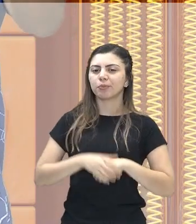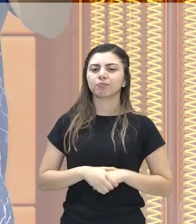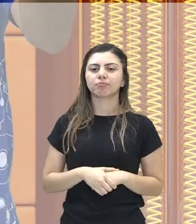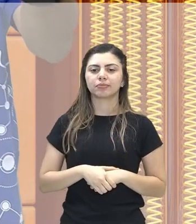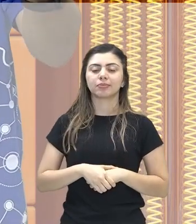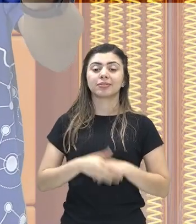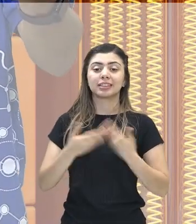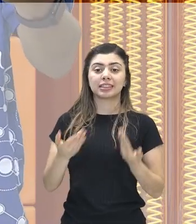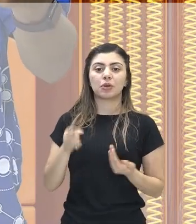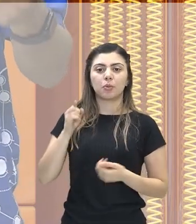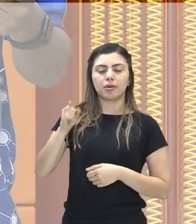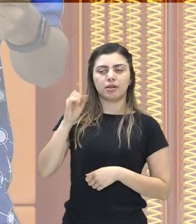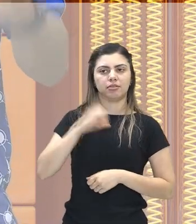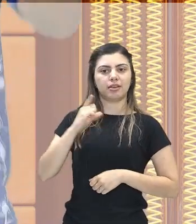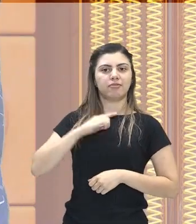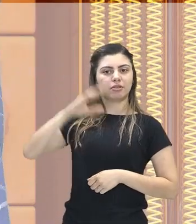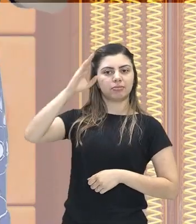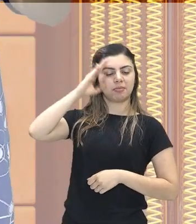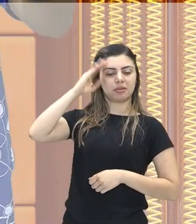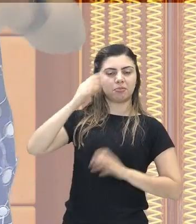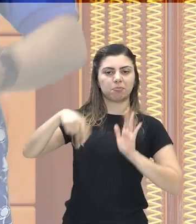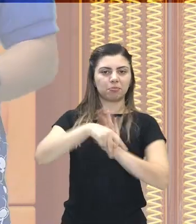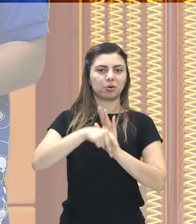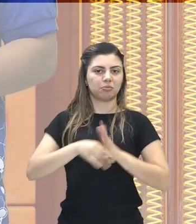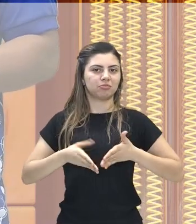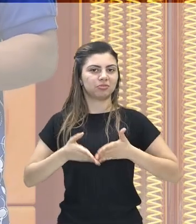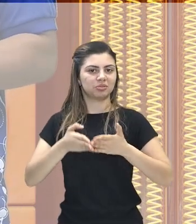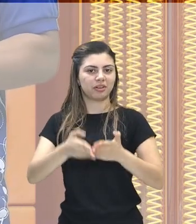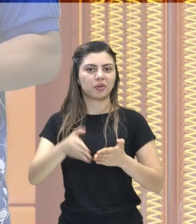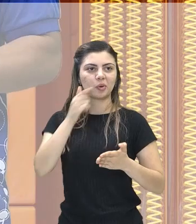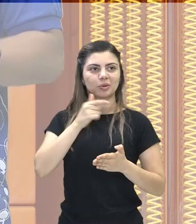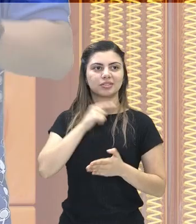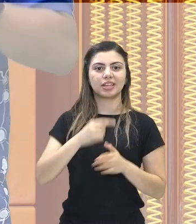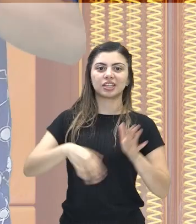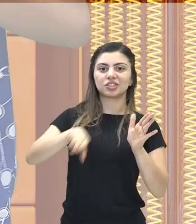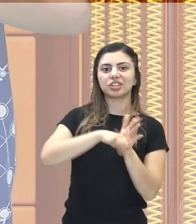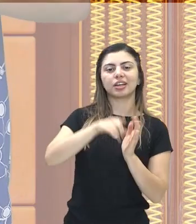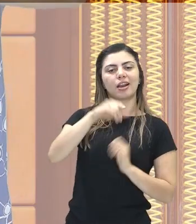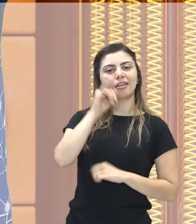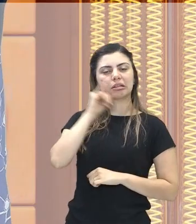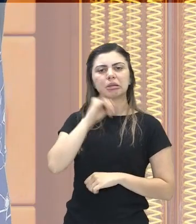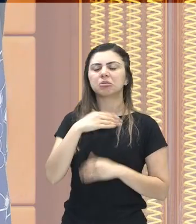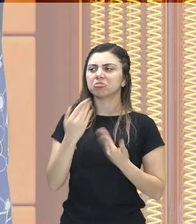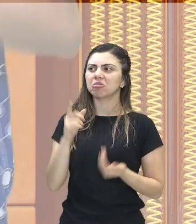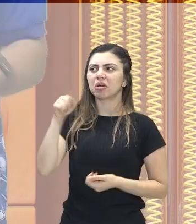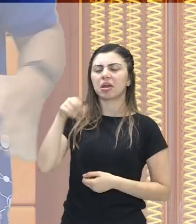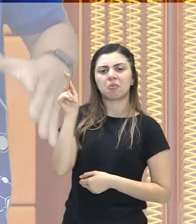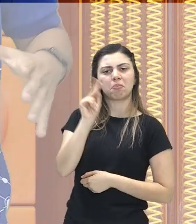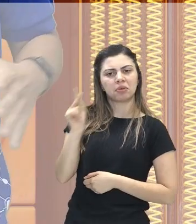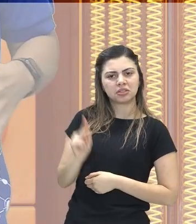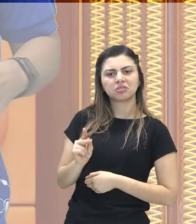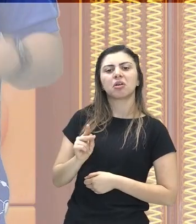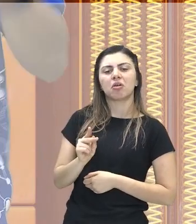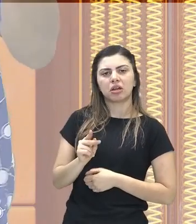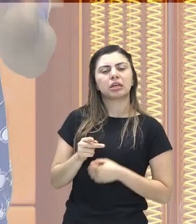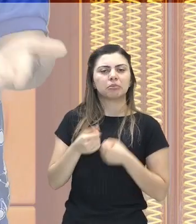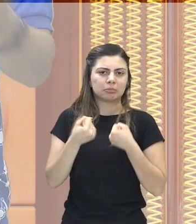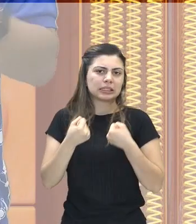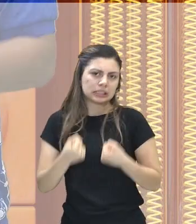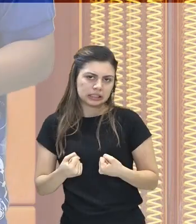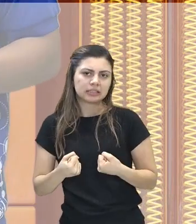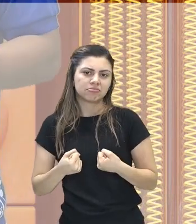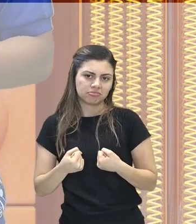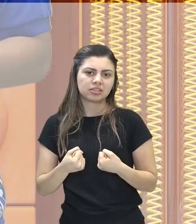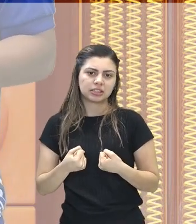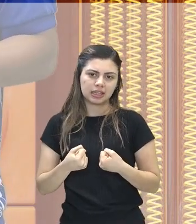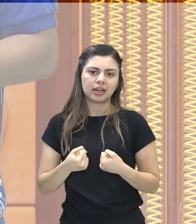ser capitão de um navio para poder chegar lá na Itália, né? Então é uma história assim muito pesada, na